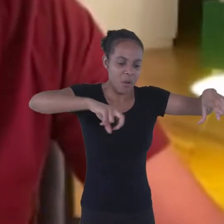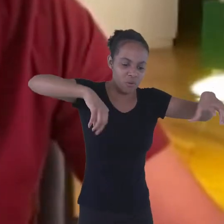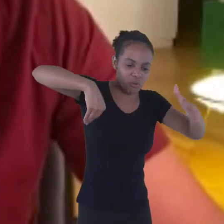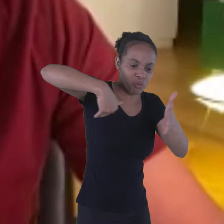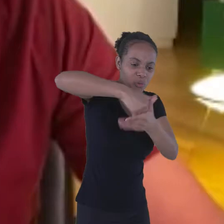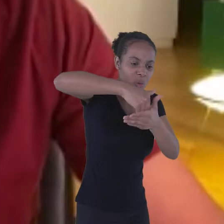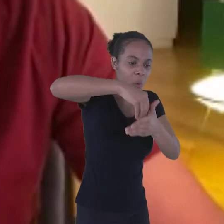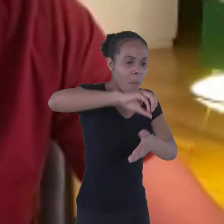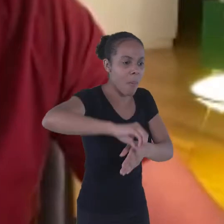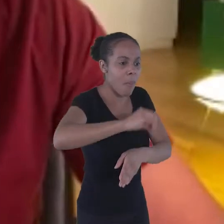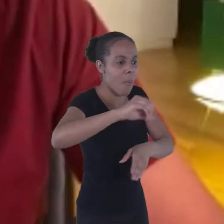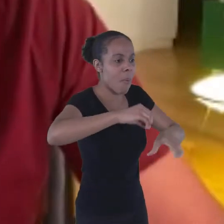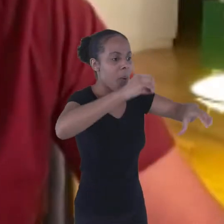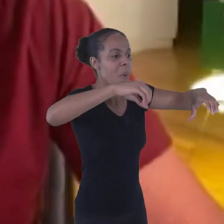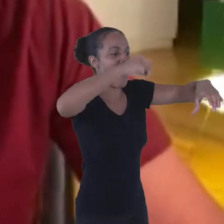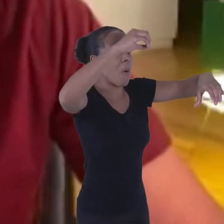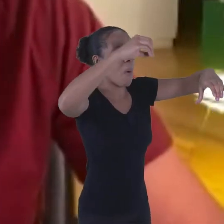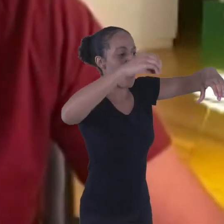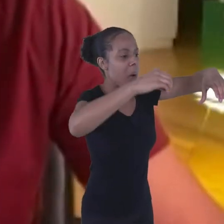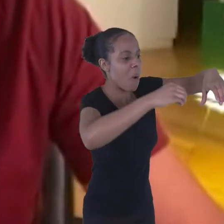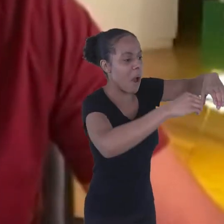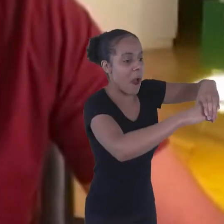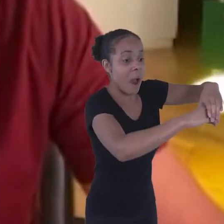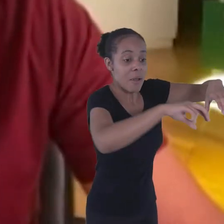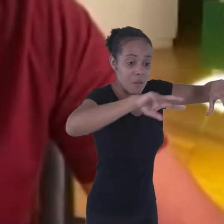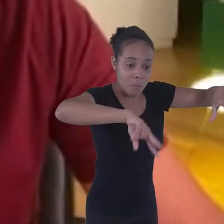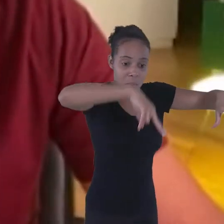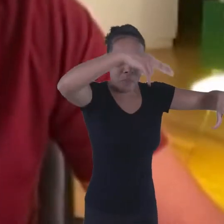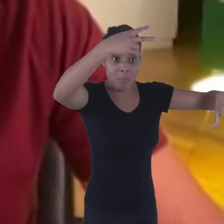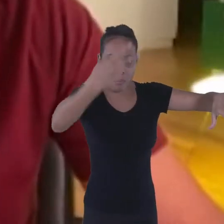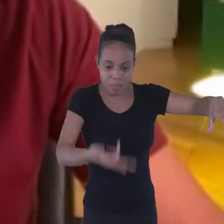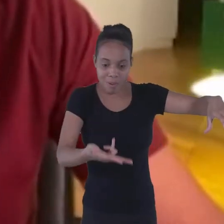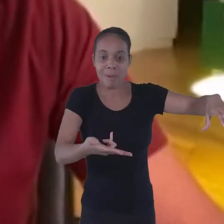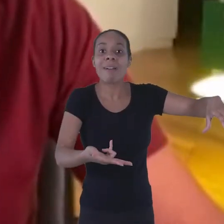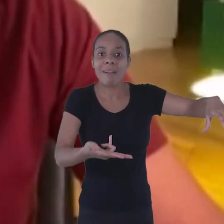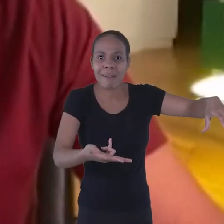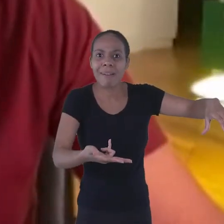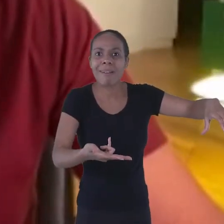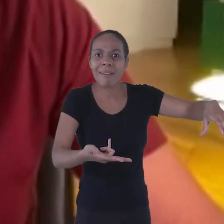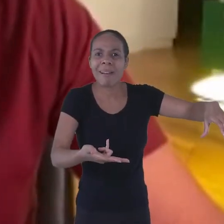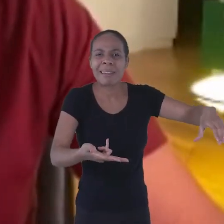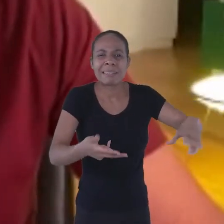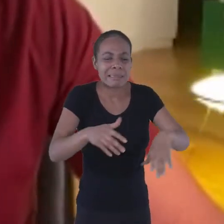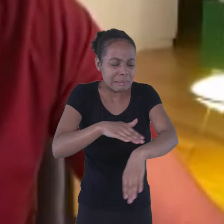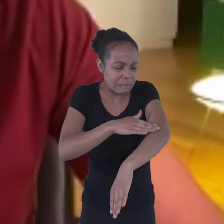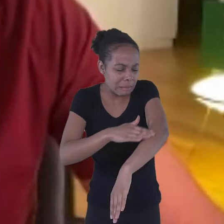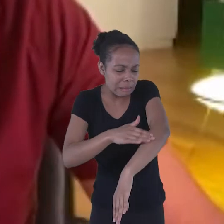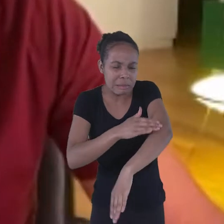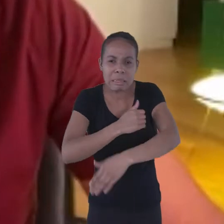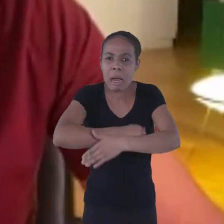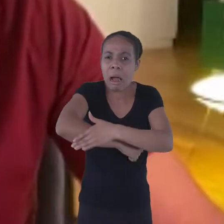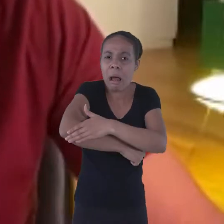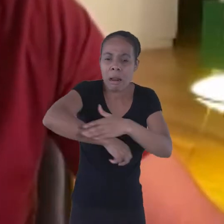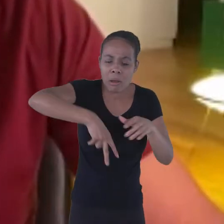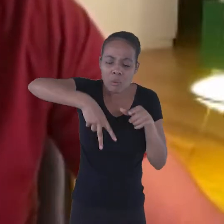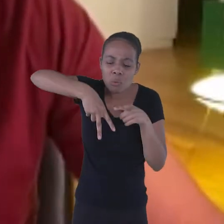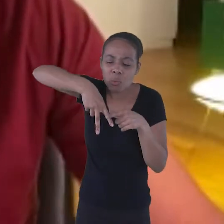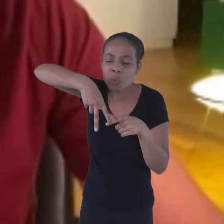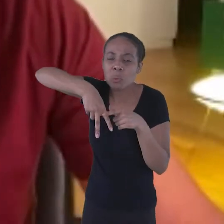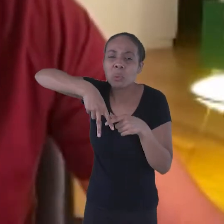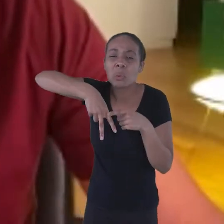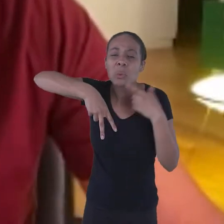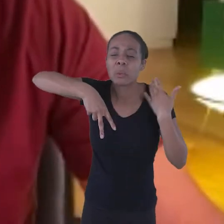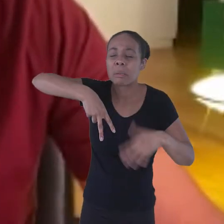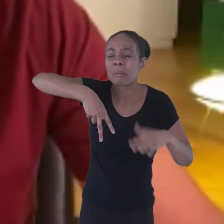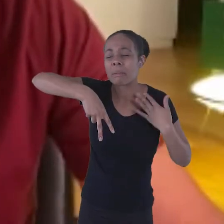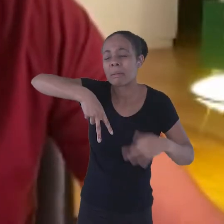cotovelo, o nariz e os lábios que Sueli não beijou. Nesse momento em que a fome dilacera minhas vísceras